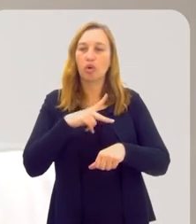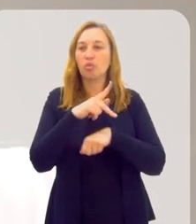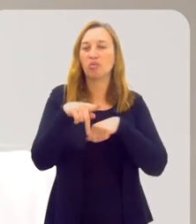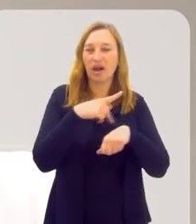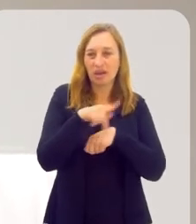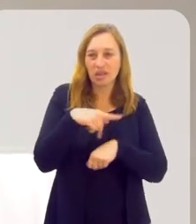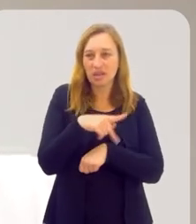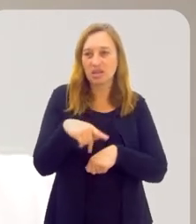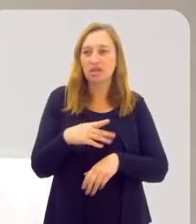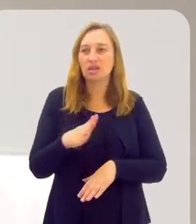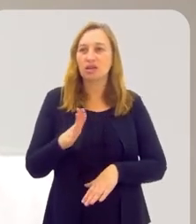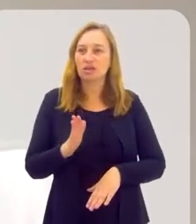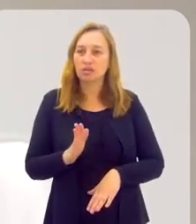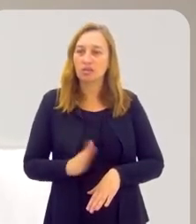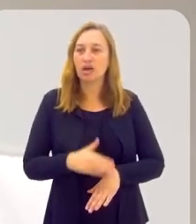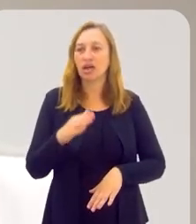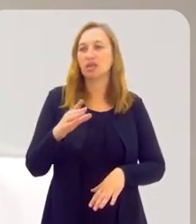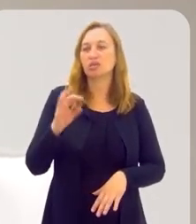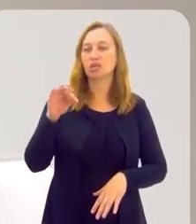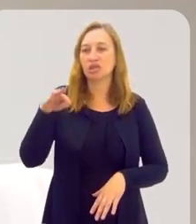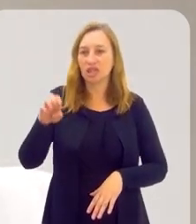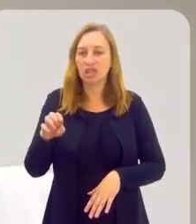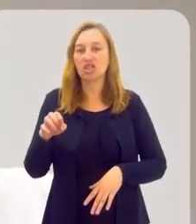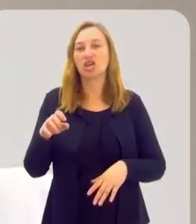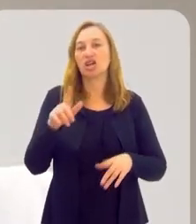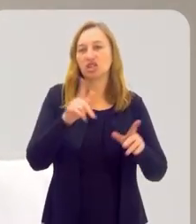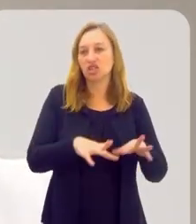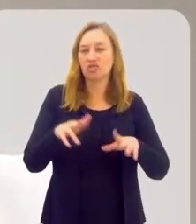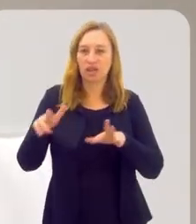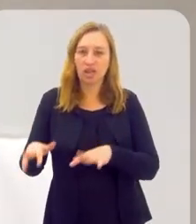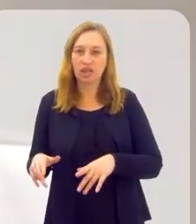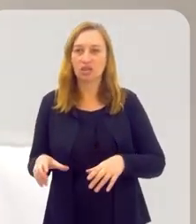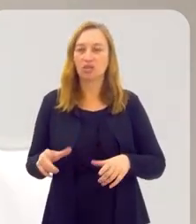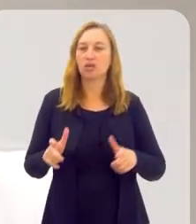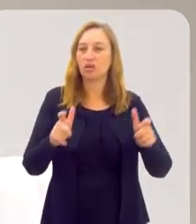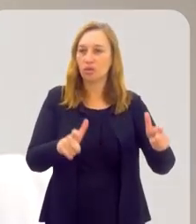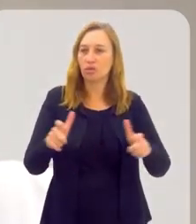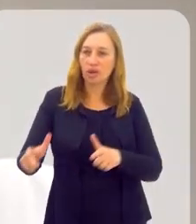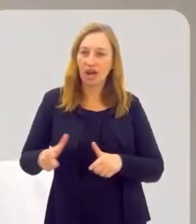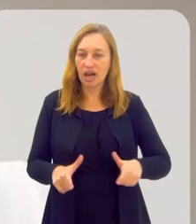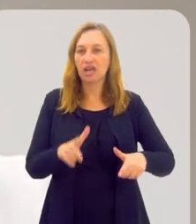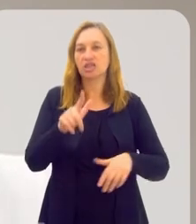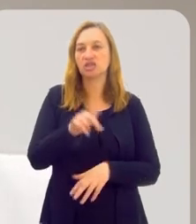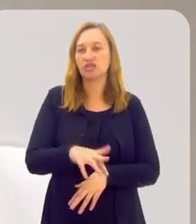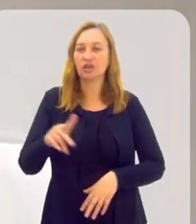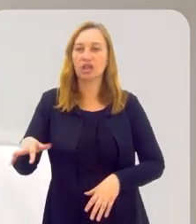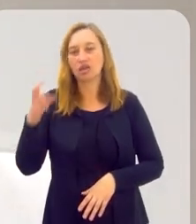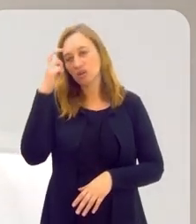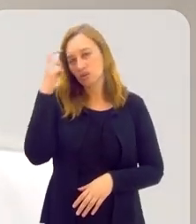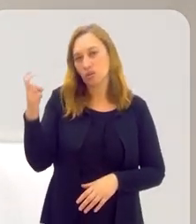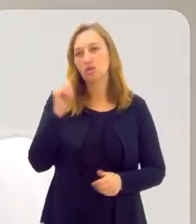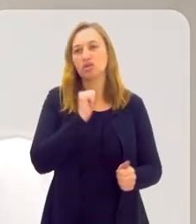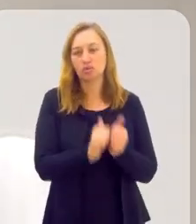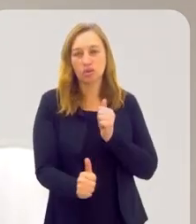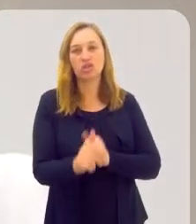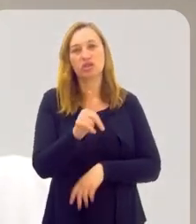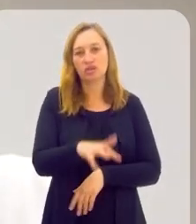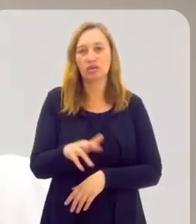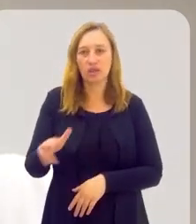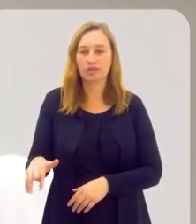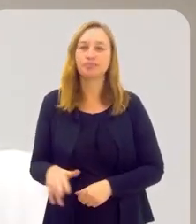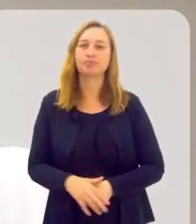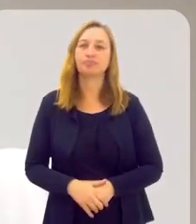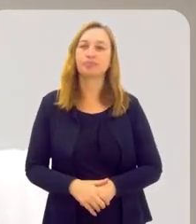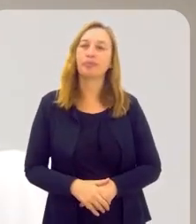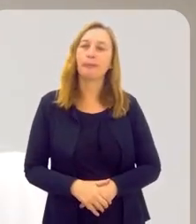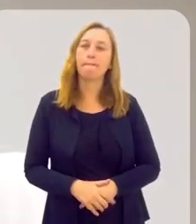mais com países de continentes diferentes, com espaços de intervenção também eles diferentes, com uma cultura desportiva também ela